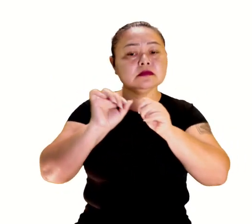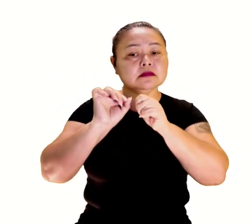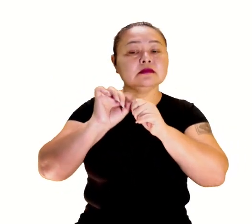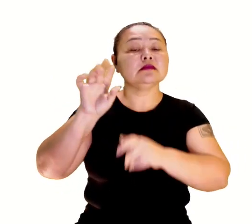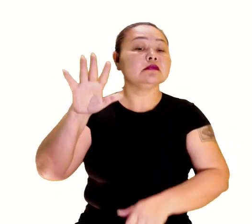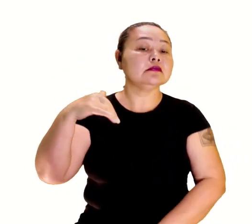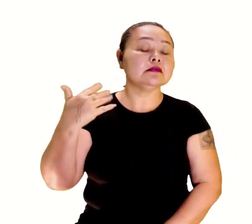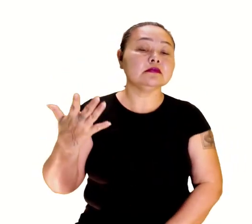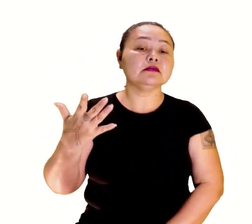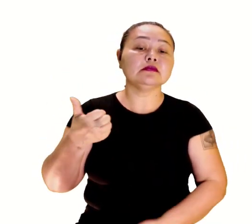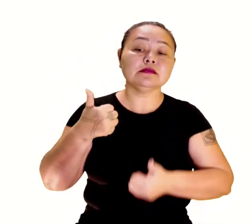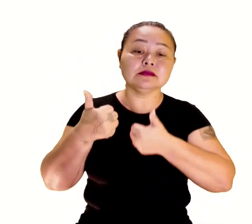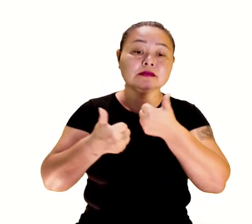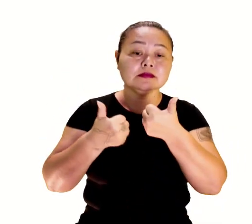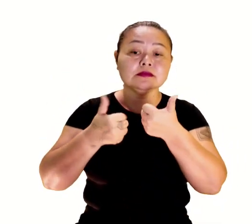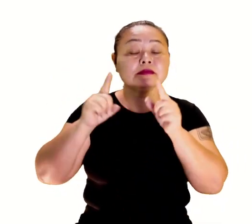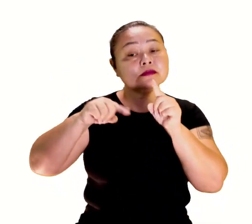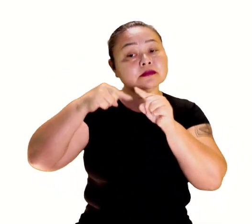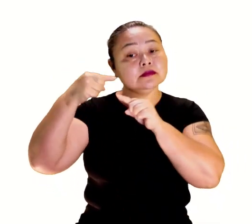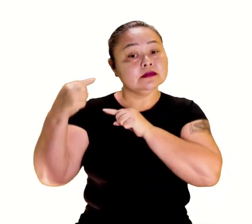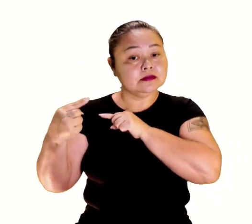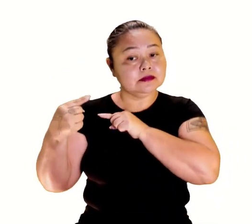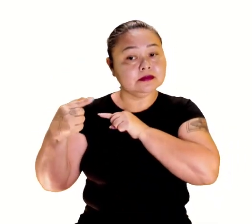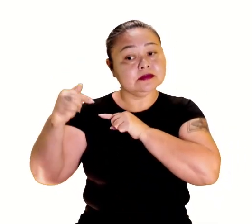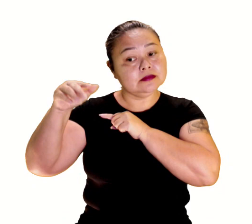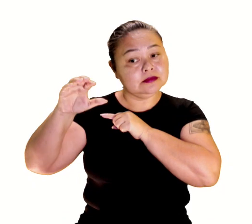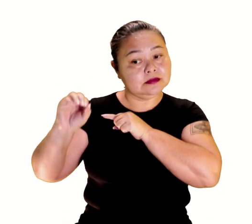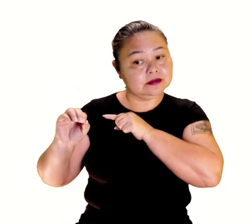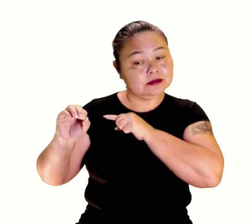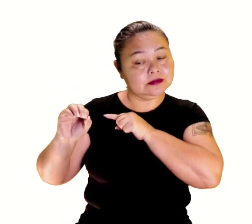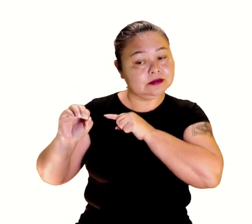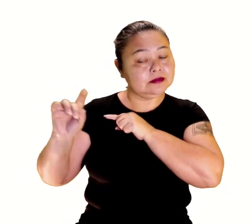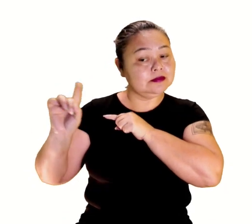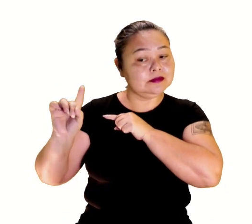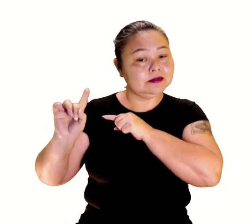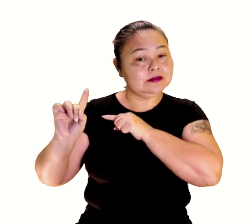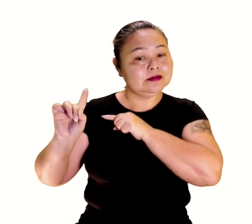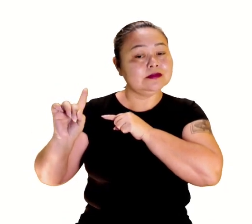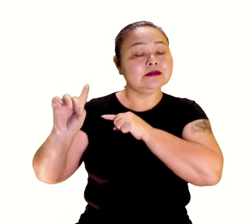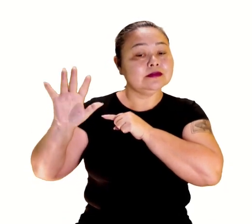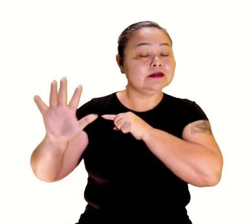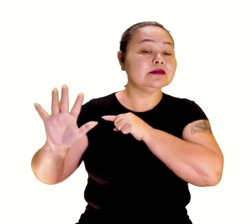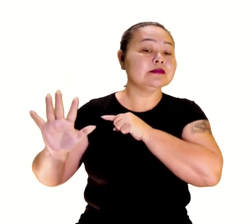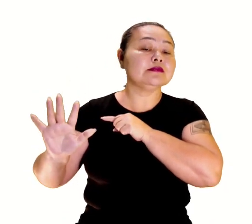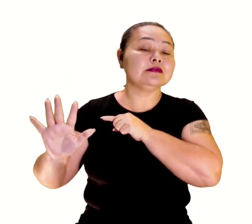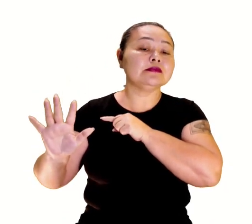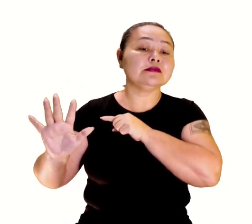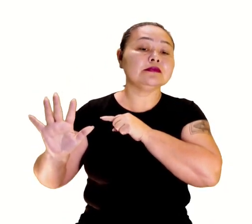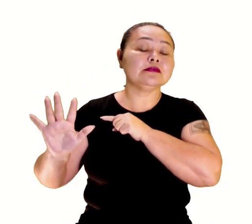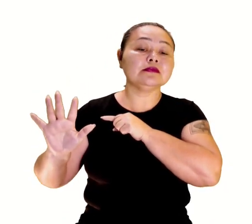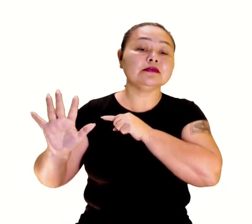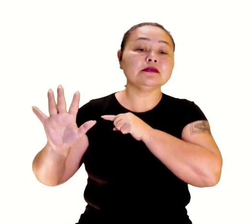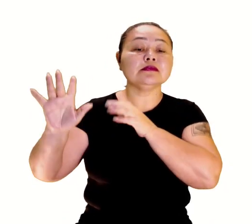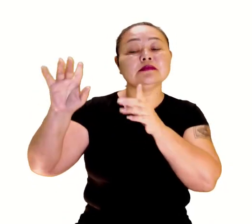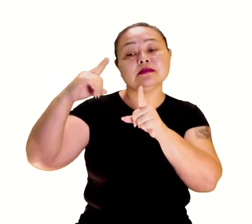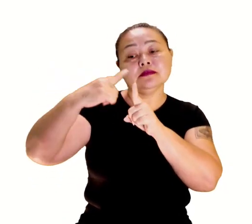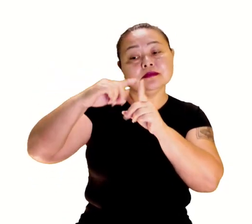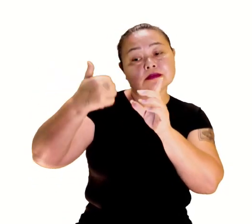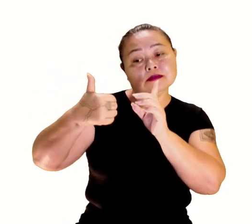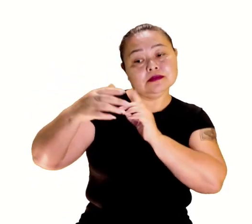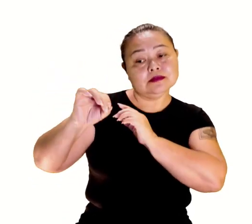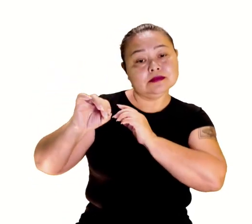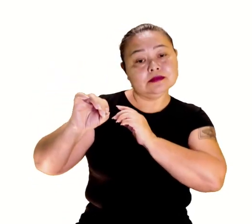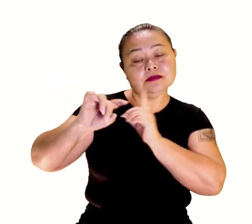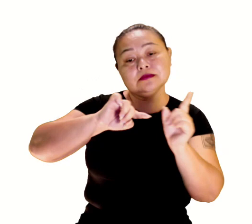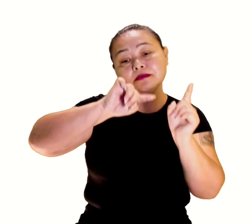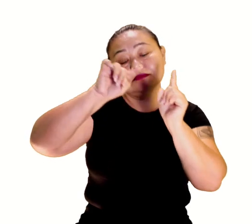operação, tá? Beleza. Do outro lado, já temos o 70, muda de membro? Não. Não, então deixa ele lá. Agora, o mais 10 passa